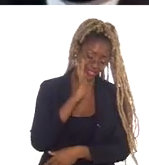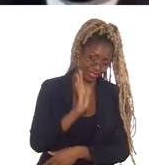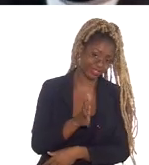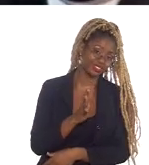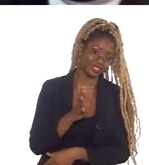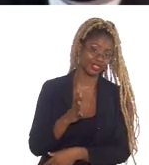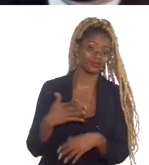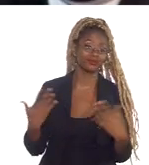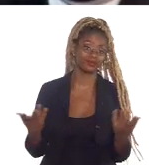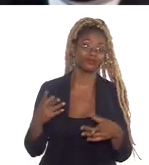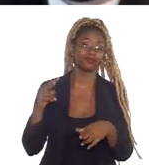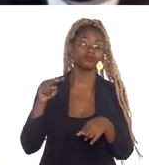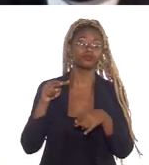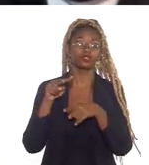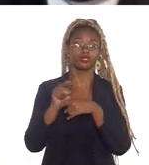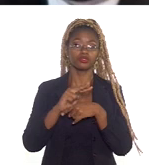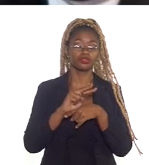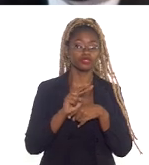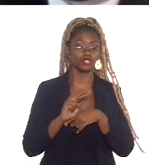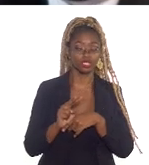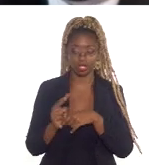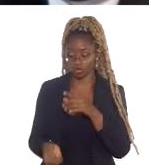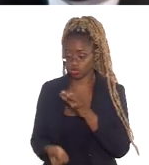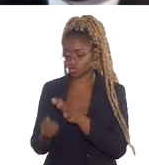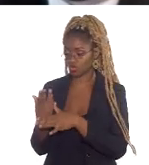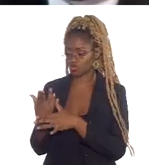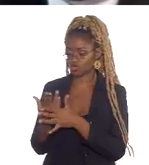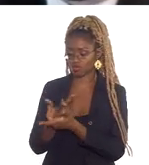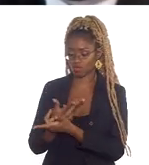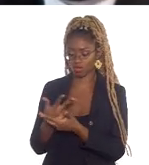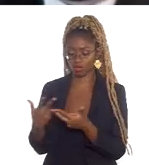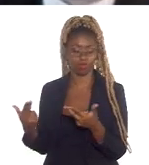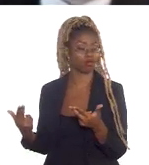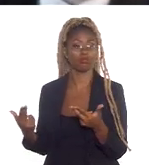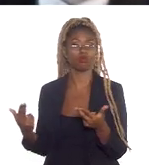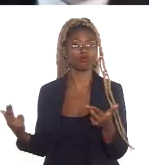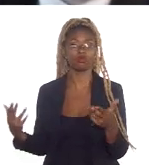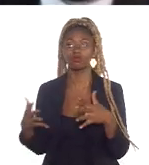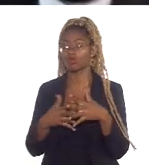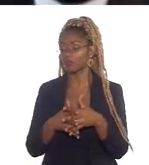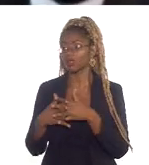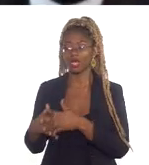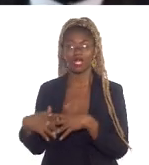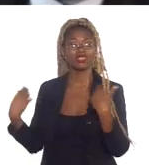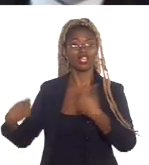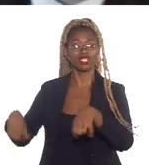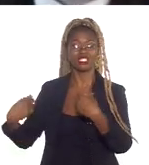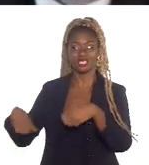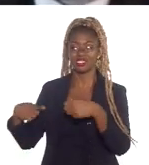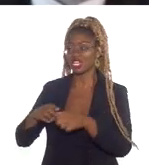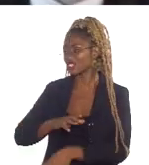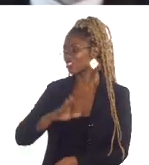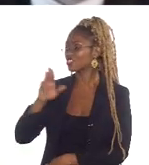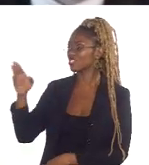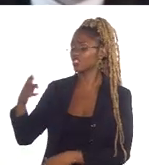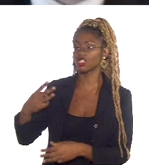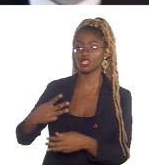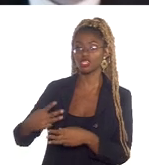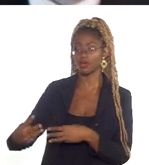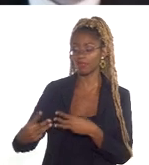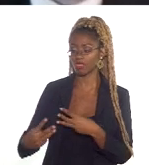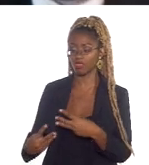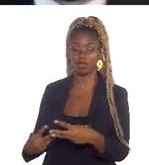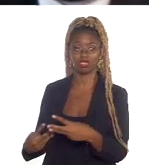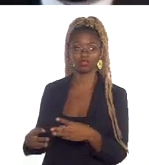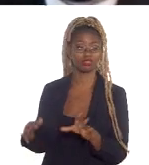durante a fiscalização surgiu uma avenida enorme lá, surgiu a necessidade de ir em algum trimestre anterior,